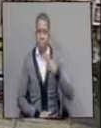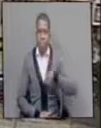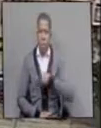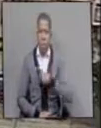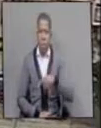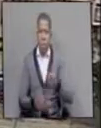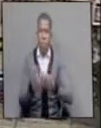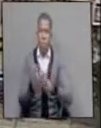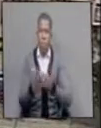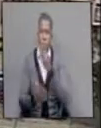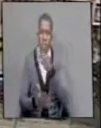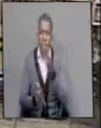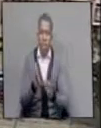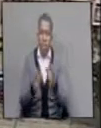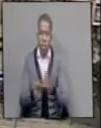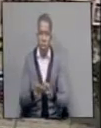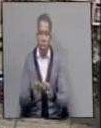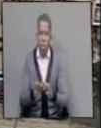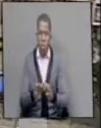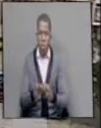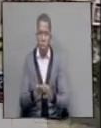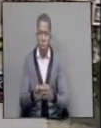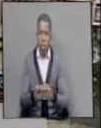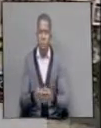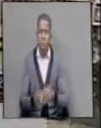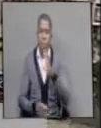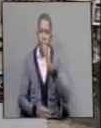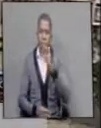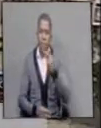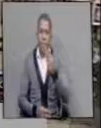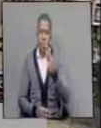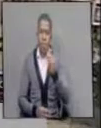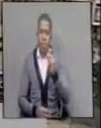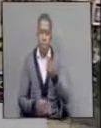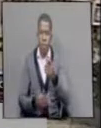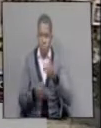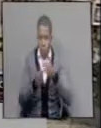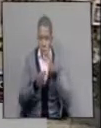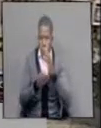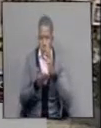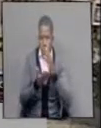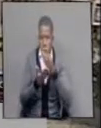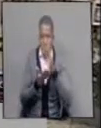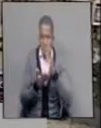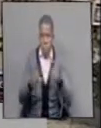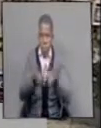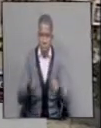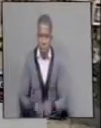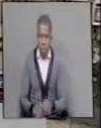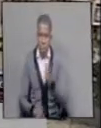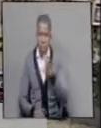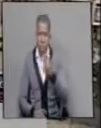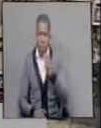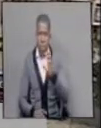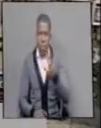o salto café e do cacau dizer que os agricultores a nível da província começaram a receber as